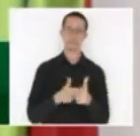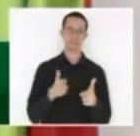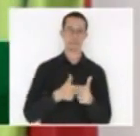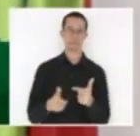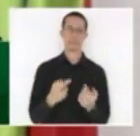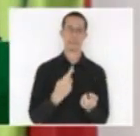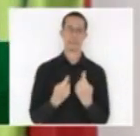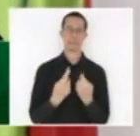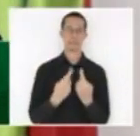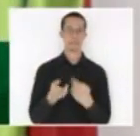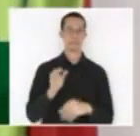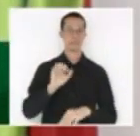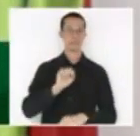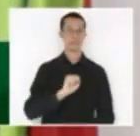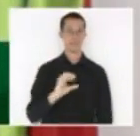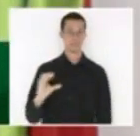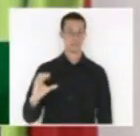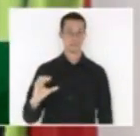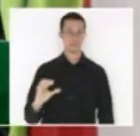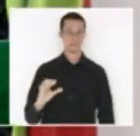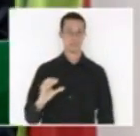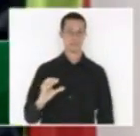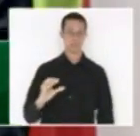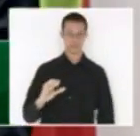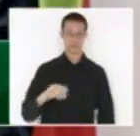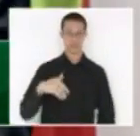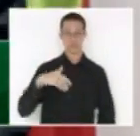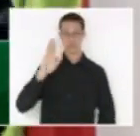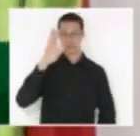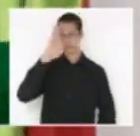localizadas na parte litorânea do Estado.